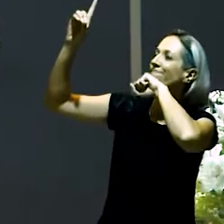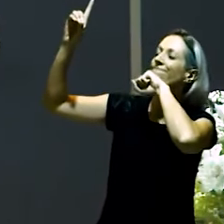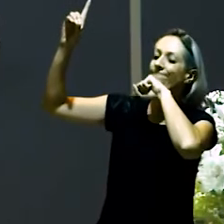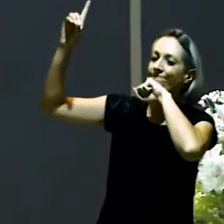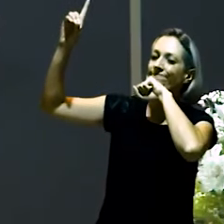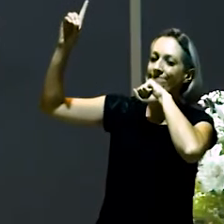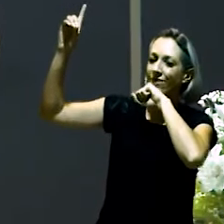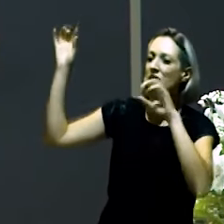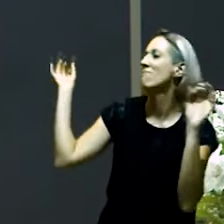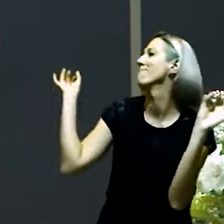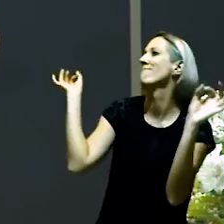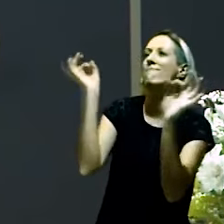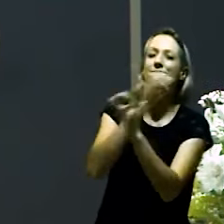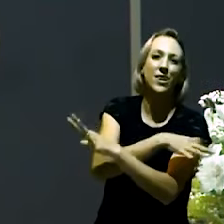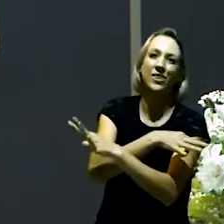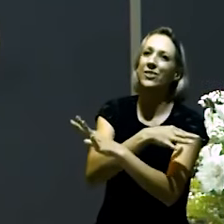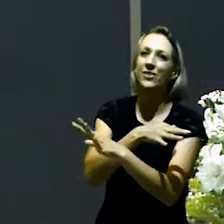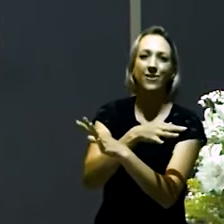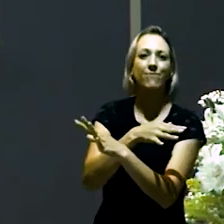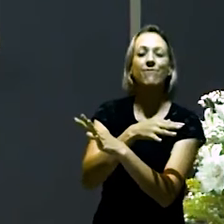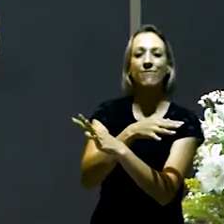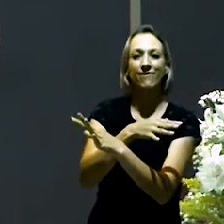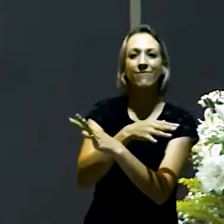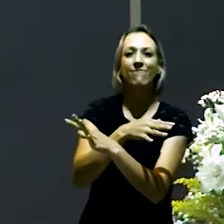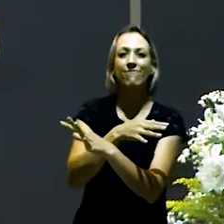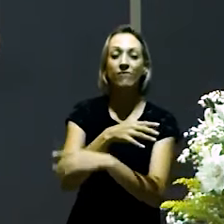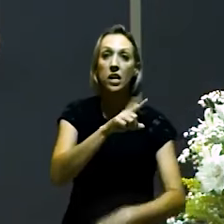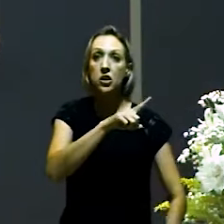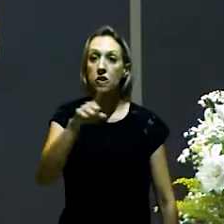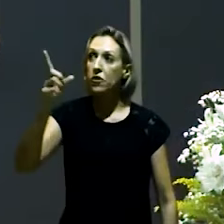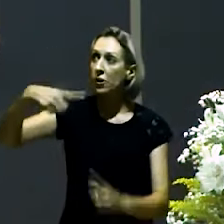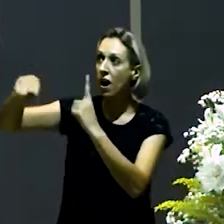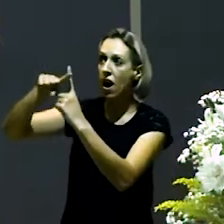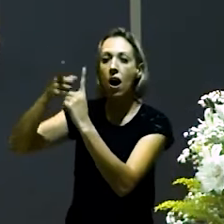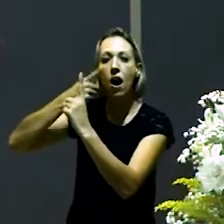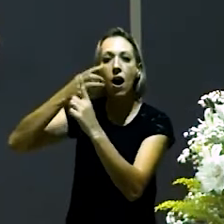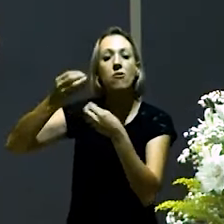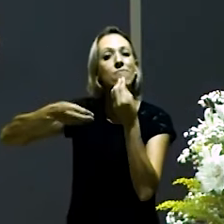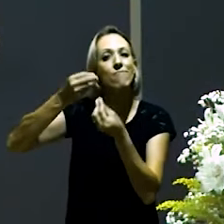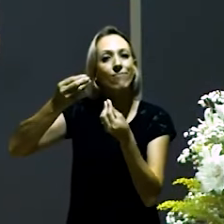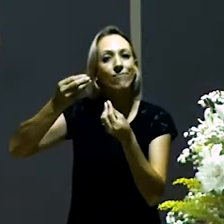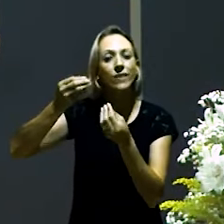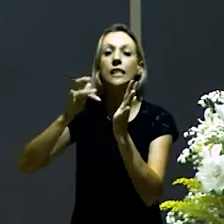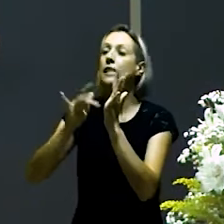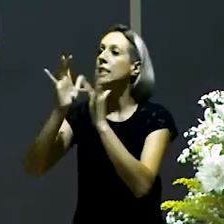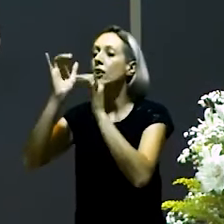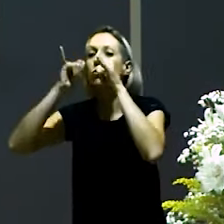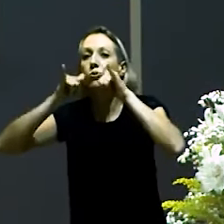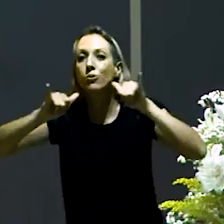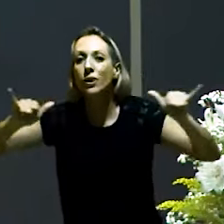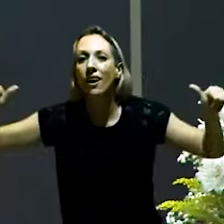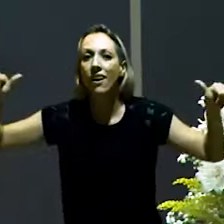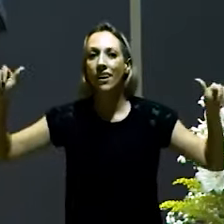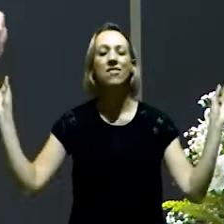Está consumado. Eu não sei como você vê a cruz, mas quando Jesus disse está consumado, ele diz: a